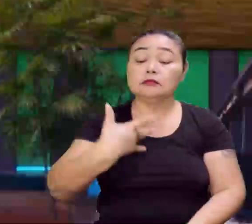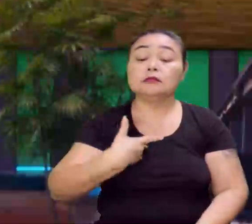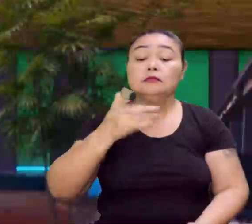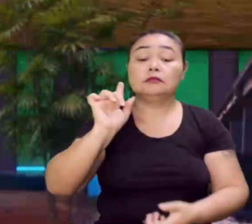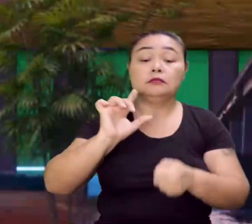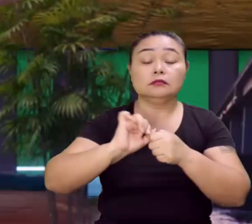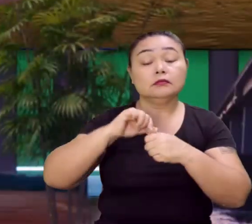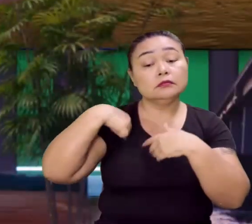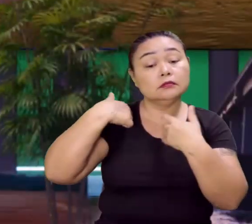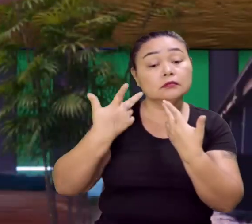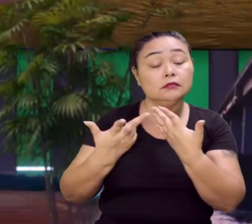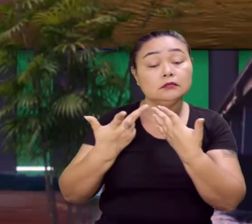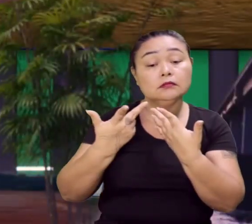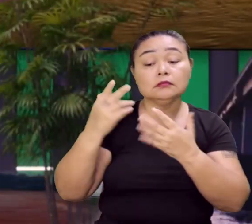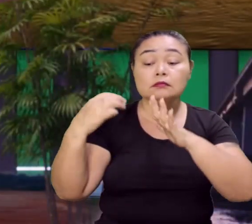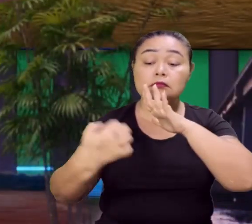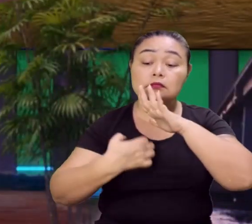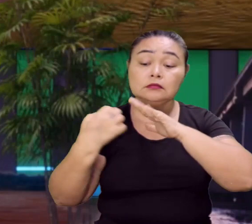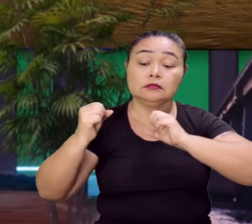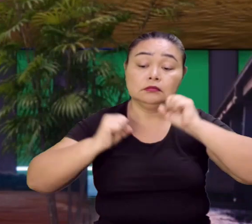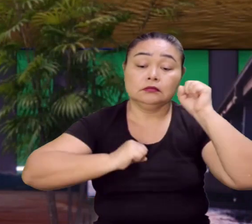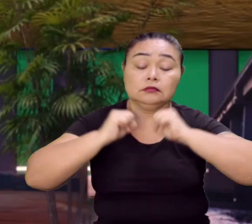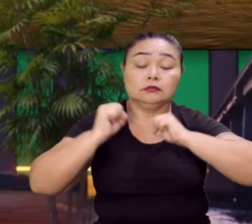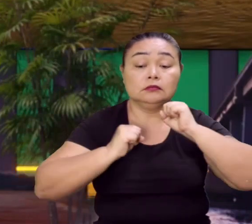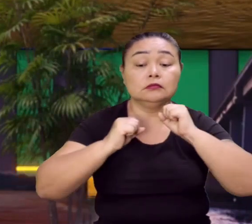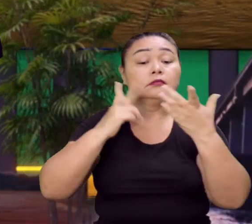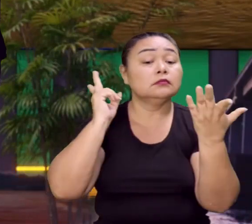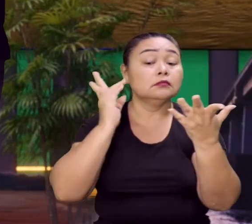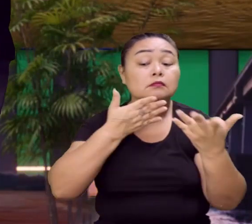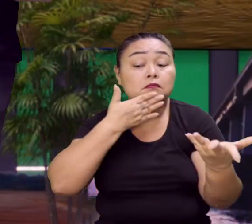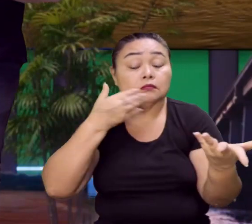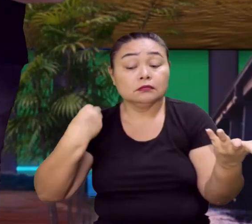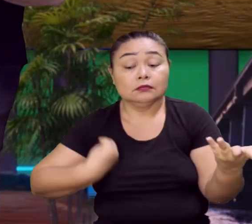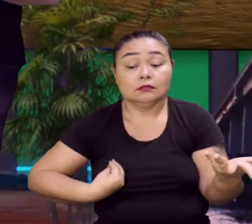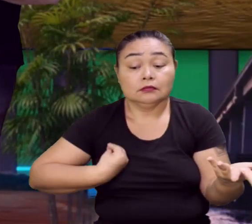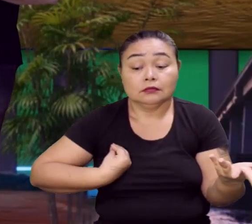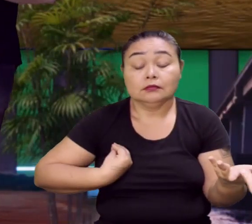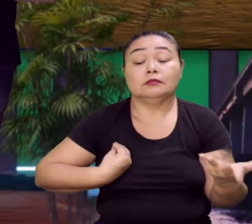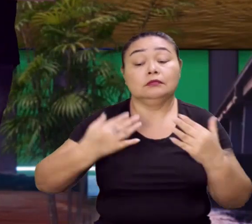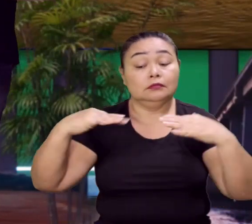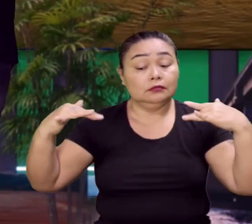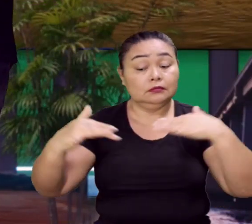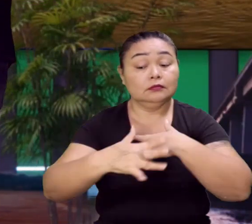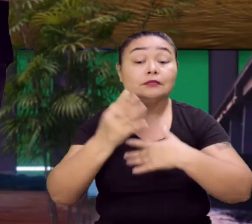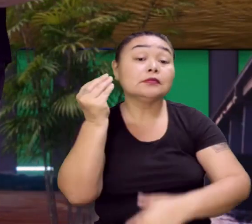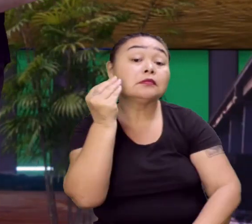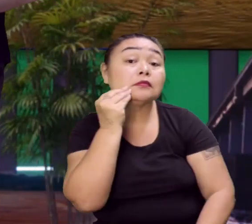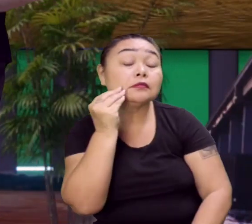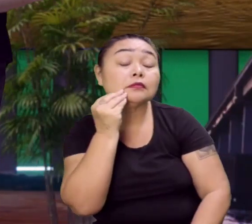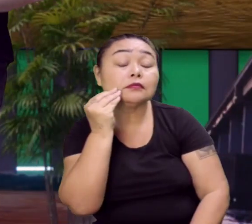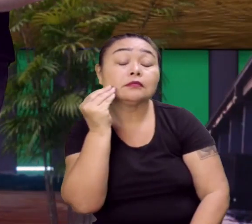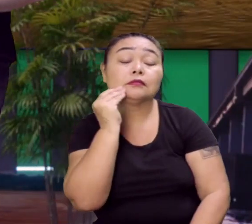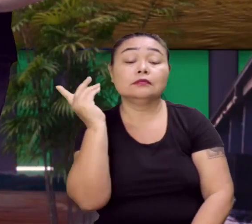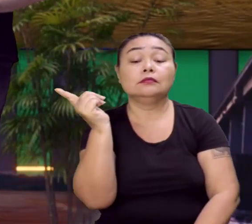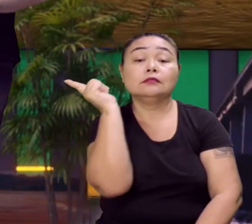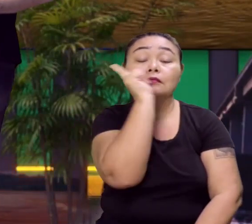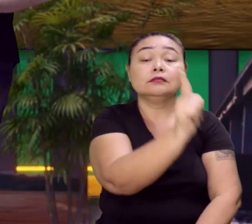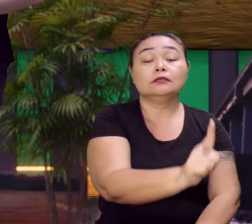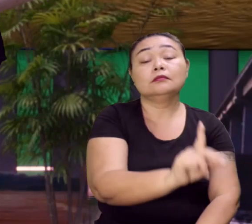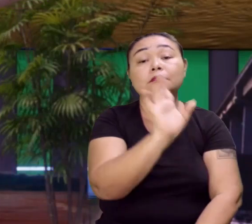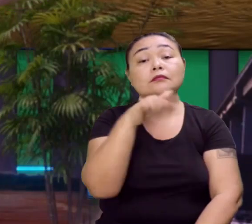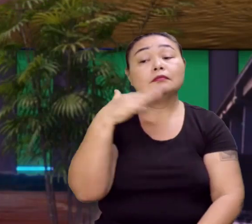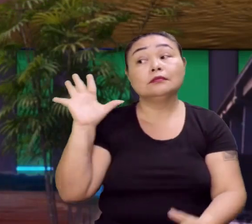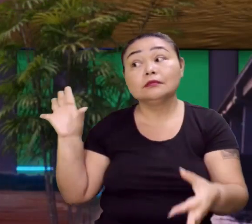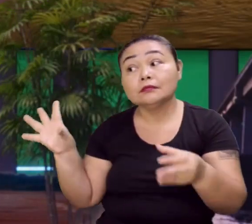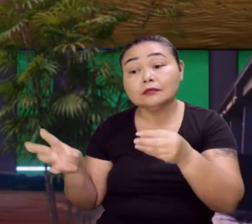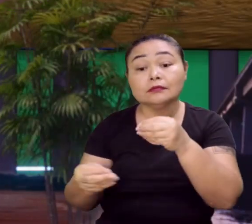questão da indústria, né? A melhoria de vida na cidade, as oportunidades. E pegando o